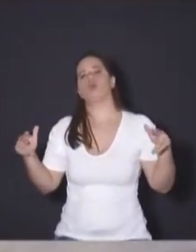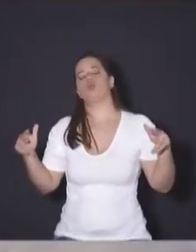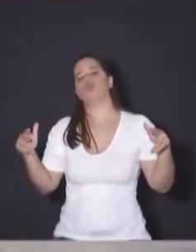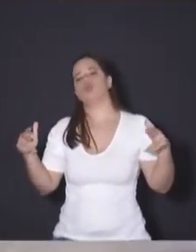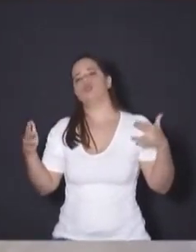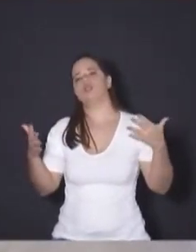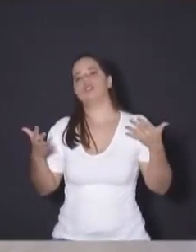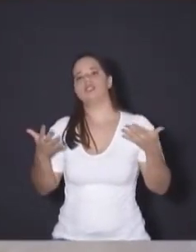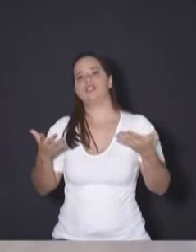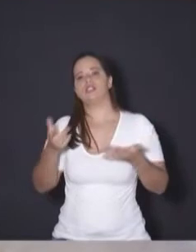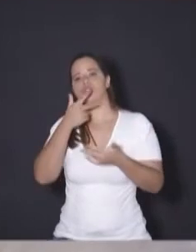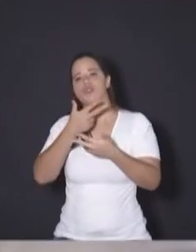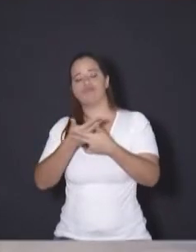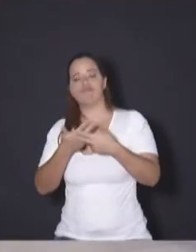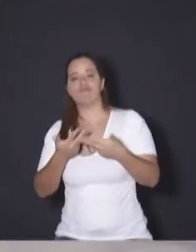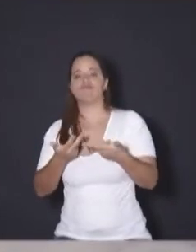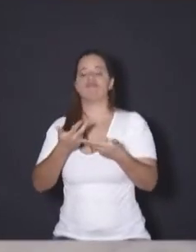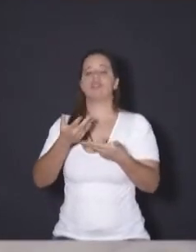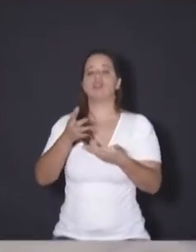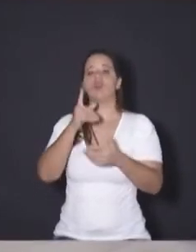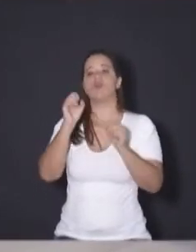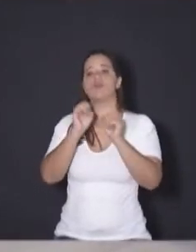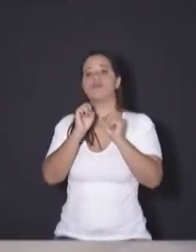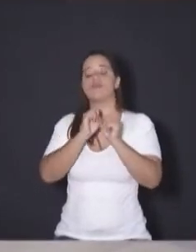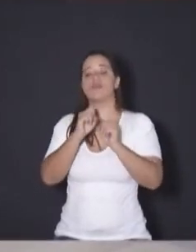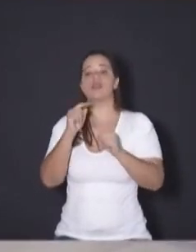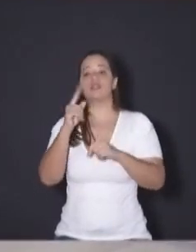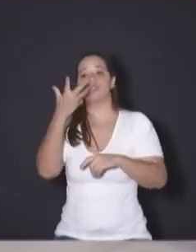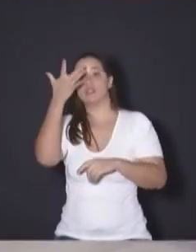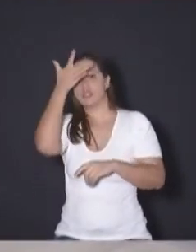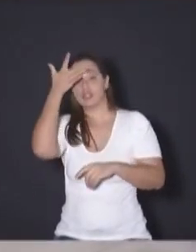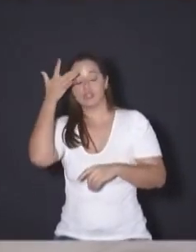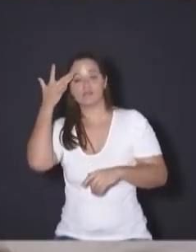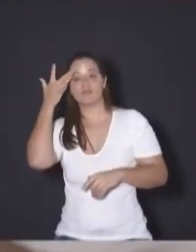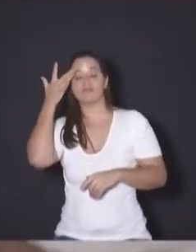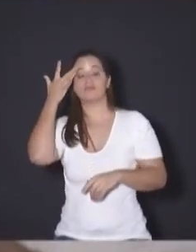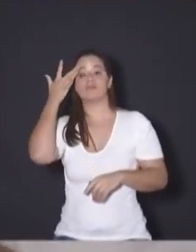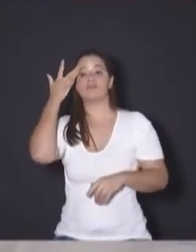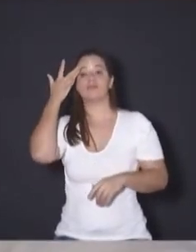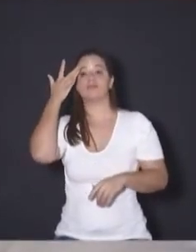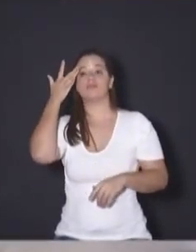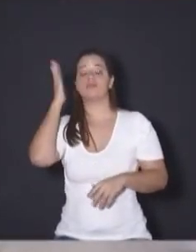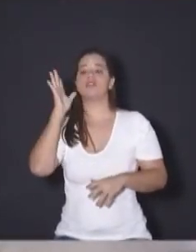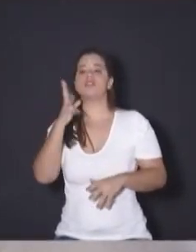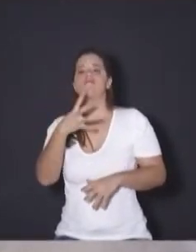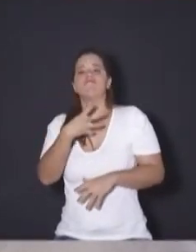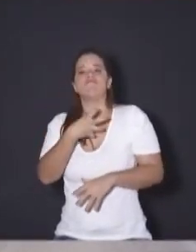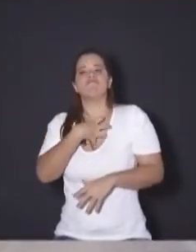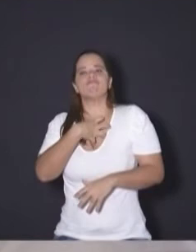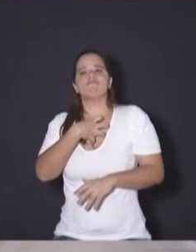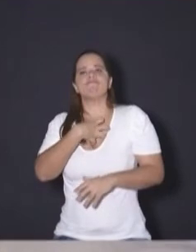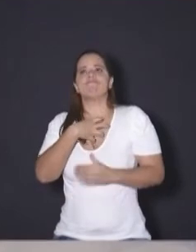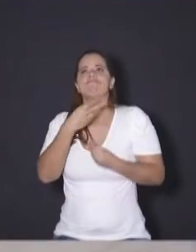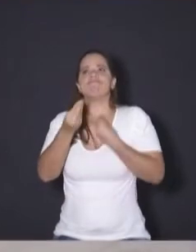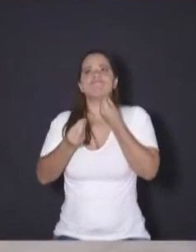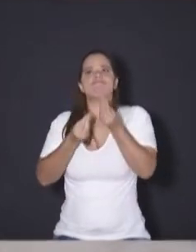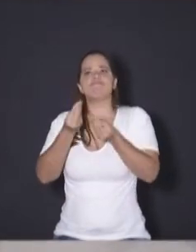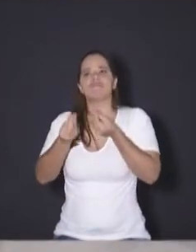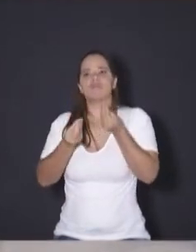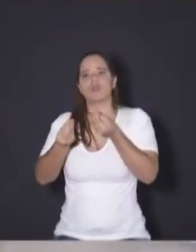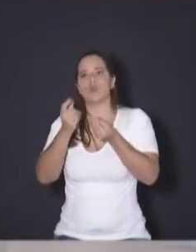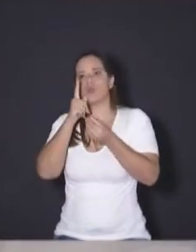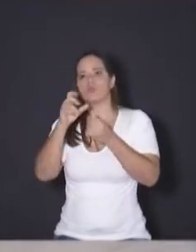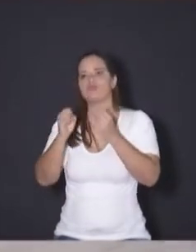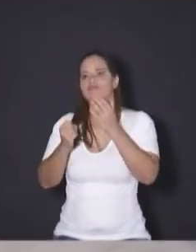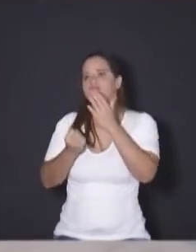de ações que façam com que as pessoas se sintam ali comum que vá